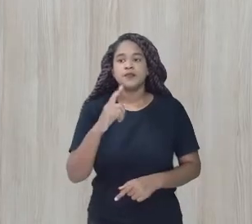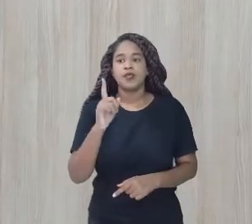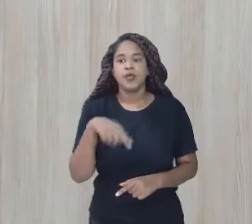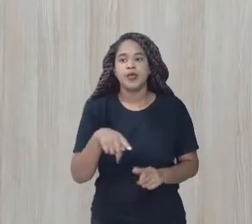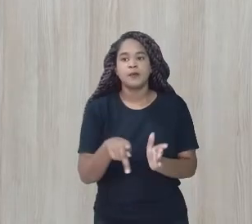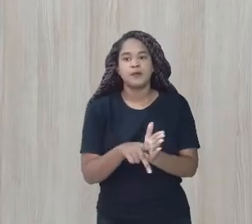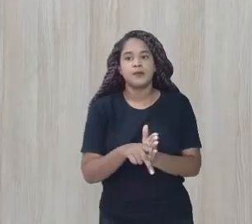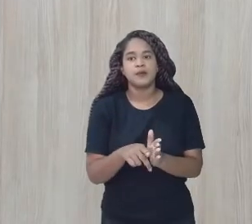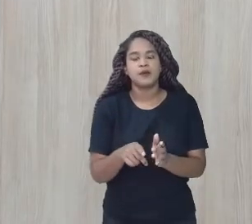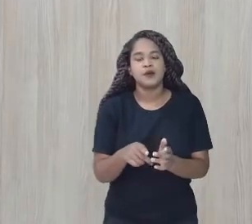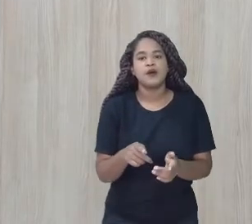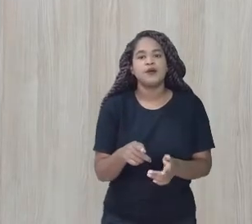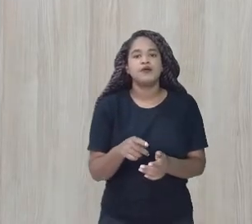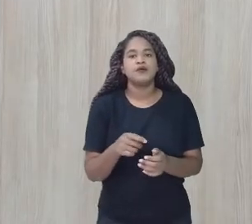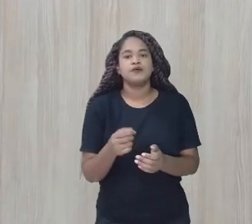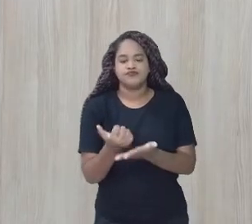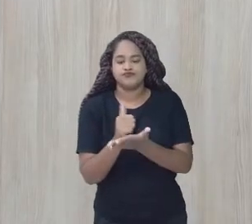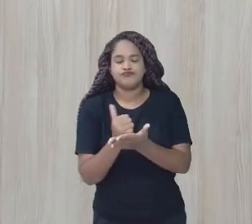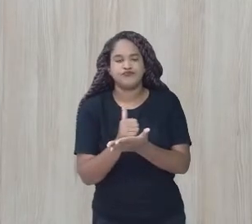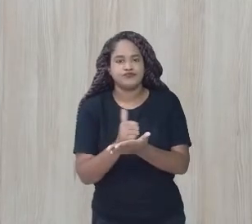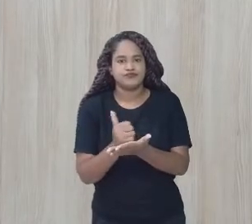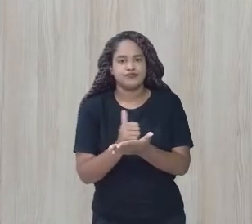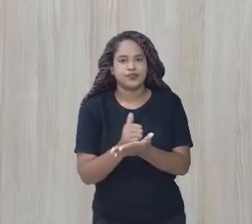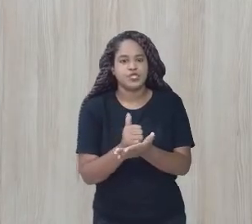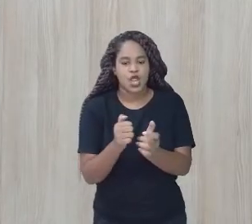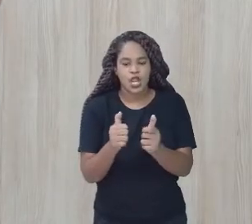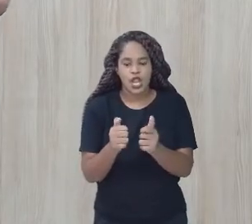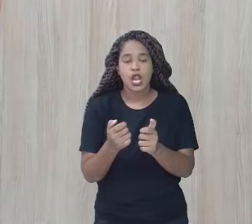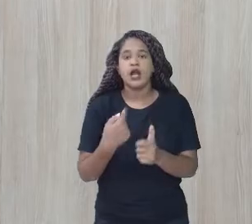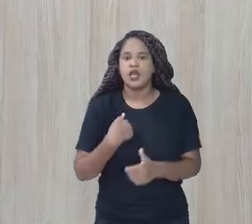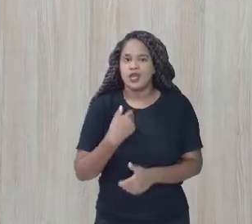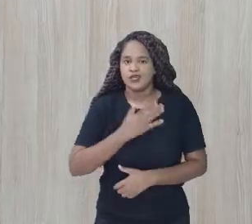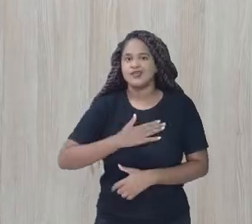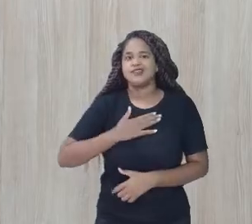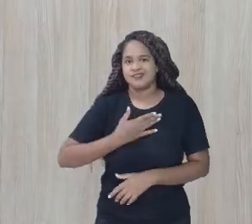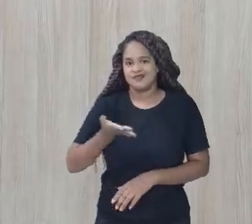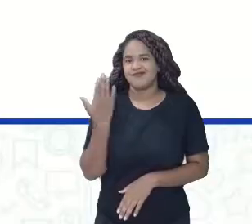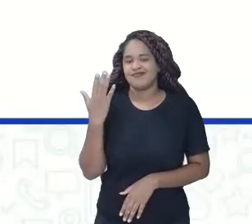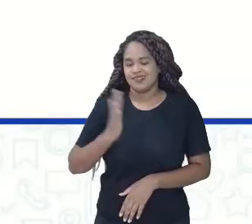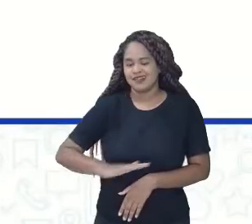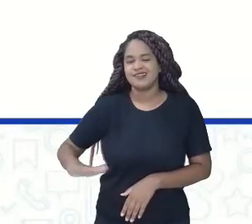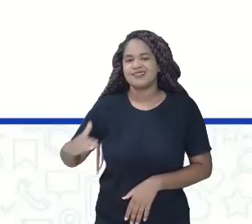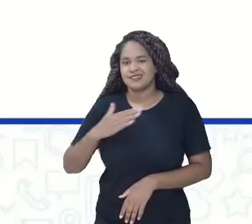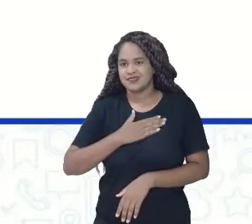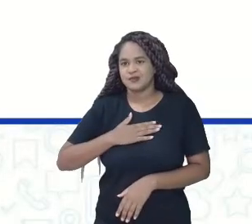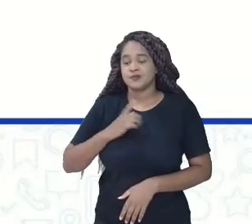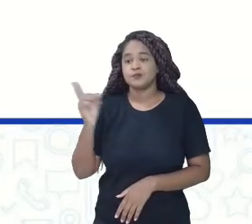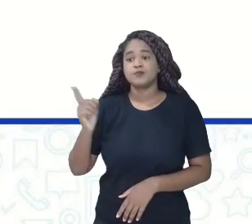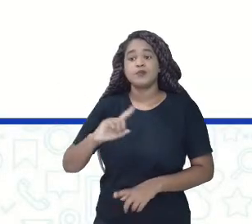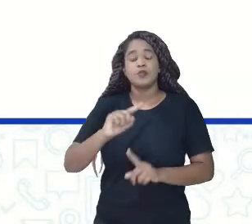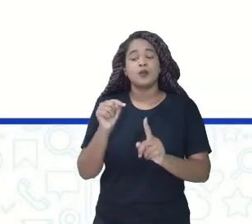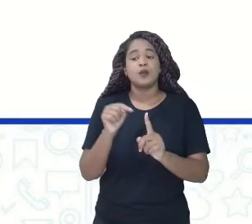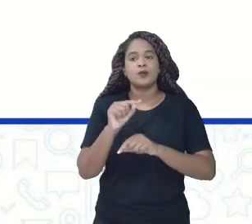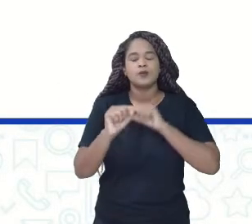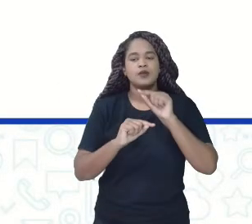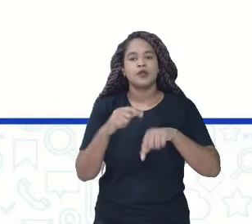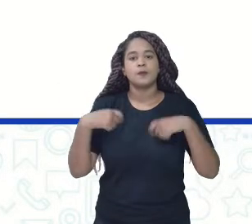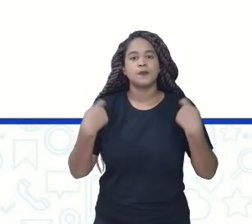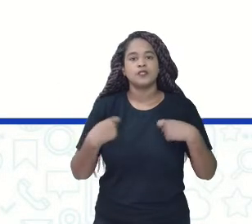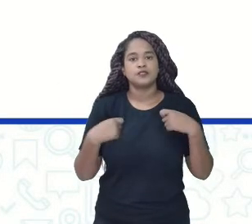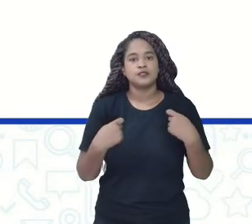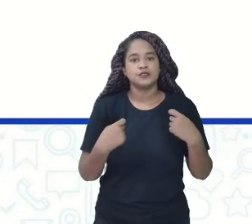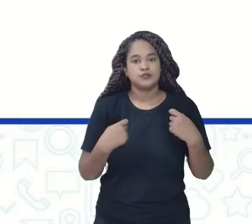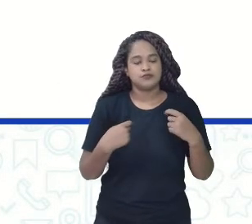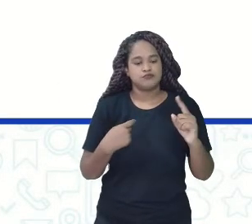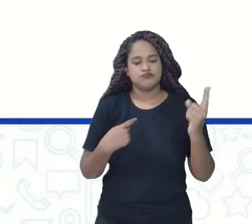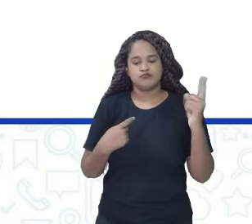Eu, quando era criança, gostava muito, jogava muito esse tipo de situação. E o joguinho aqui é trazer a professora Briane para pertinho do